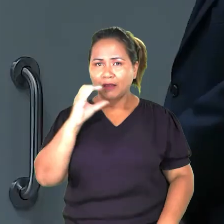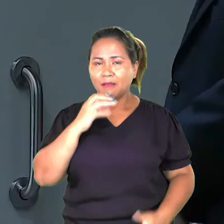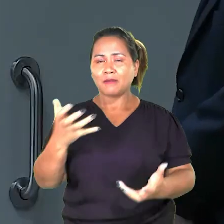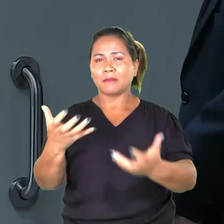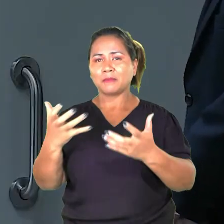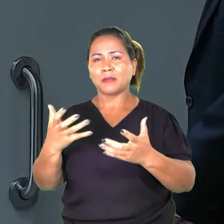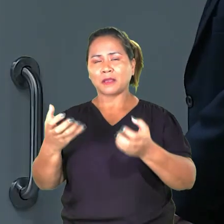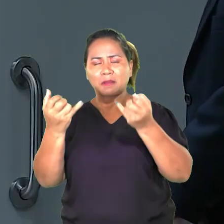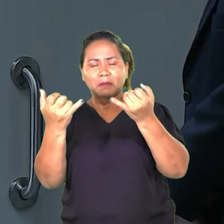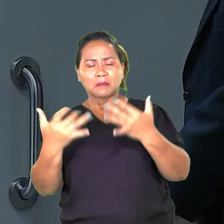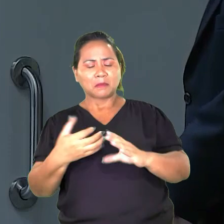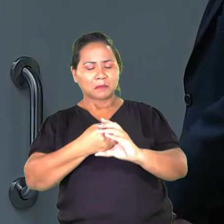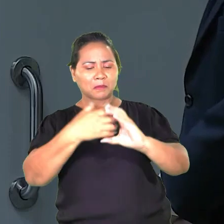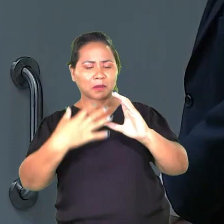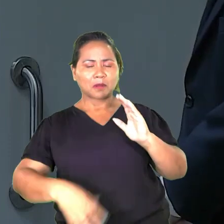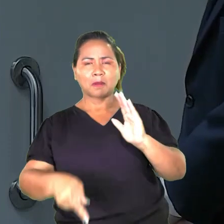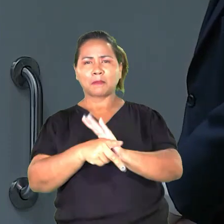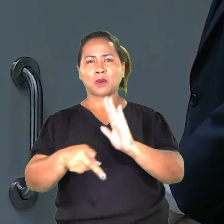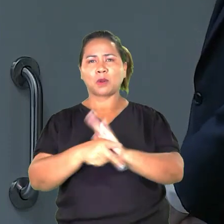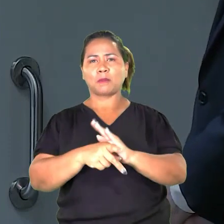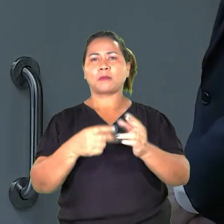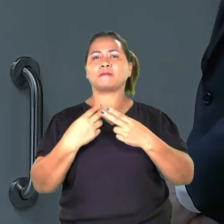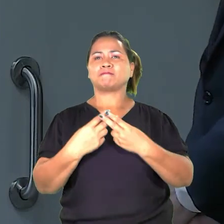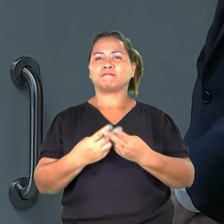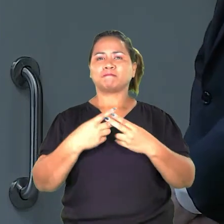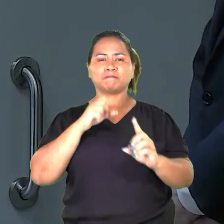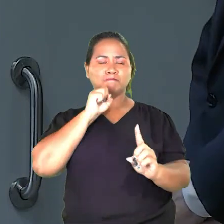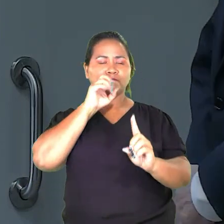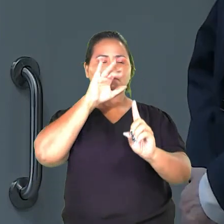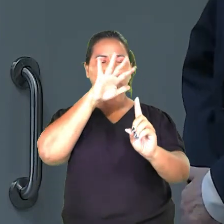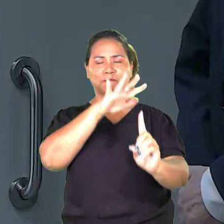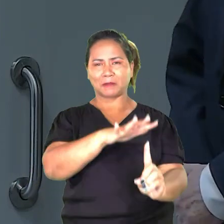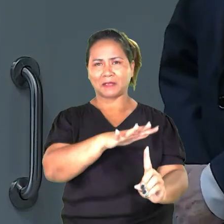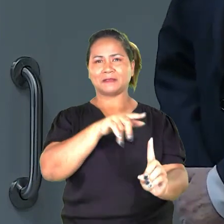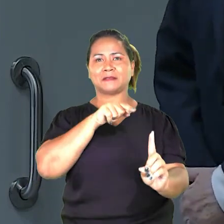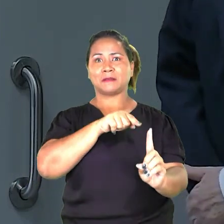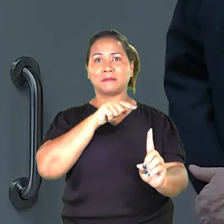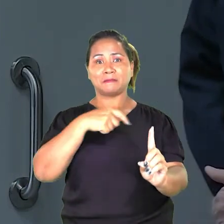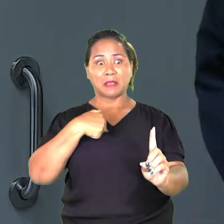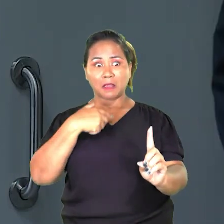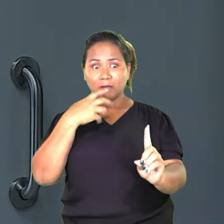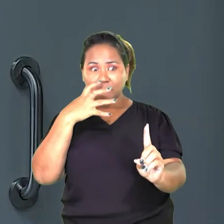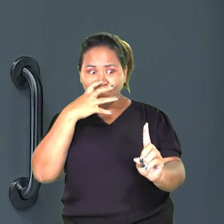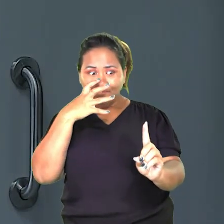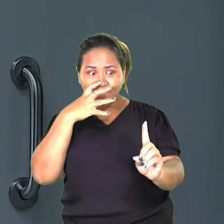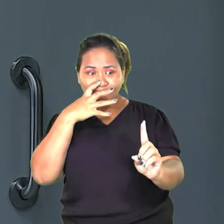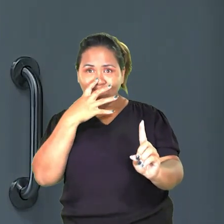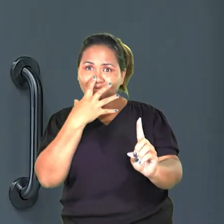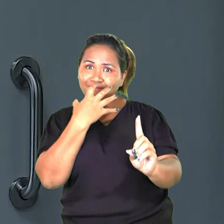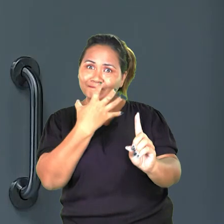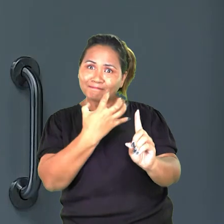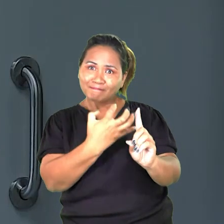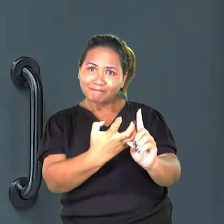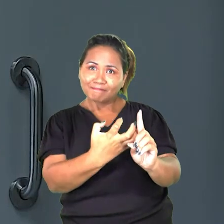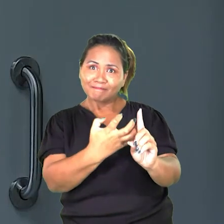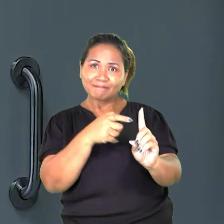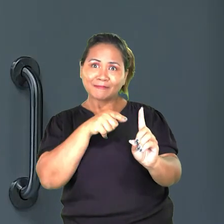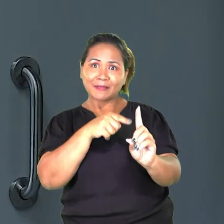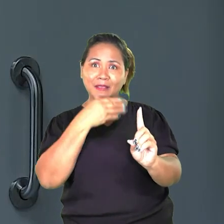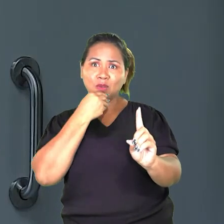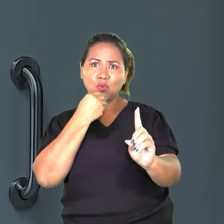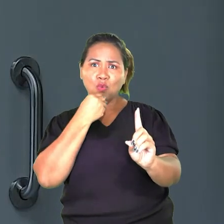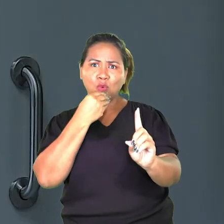a benevolência do poeta Paulo Bonfim, ressaltar a minha admiração pelo